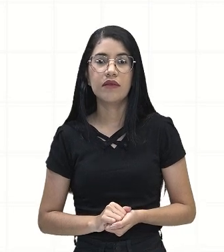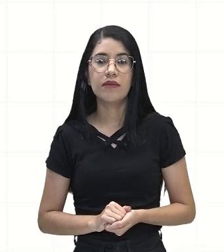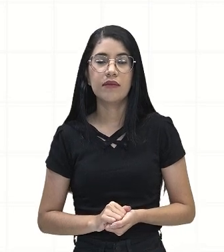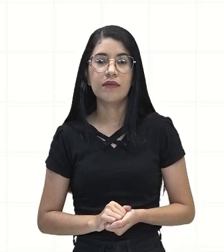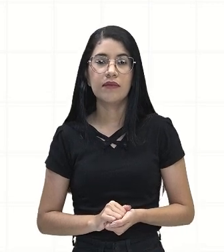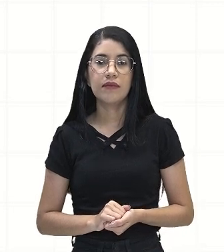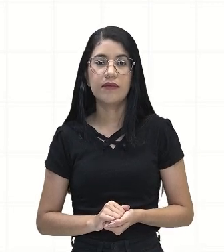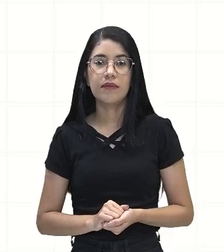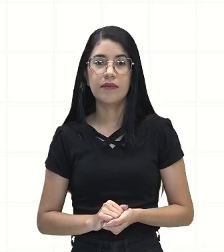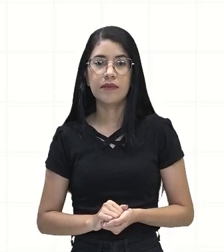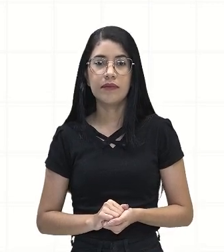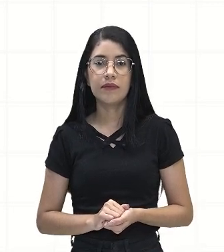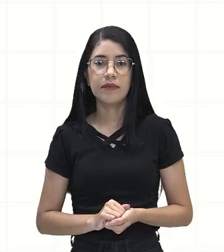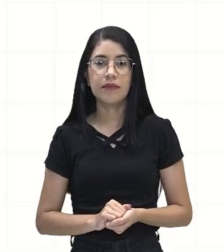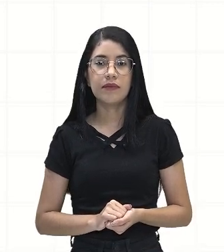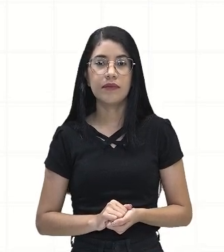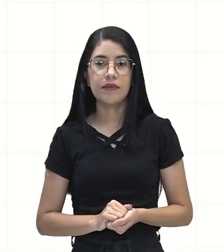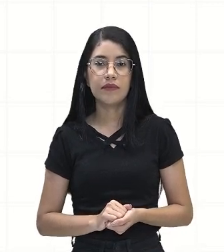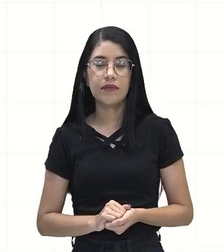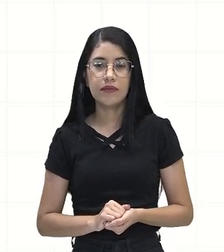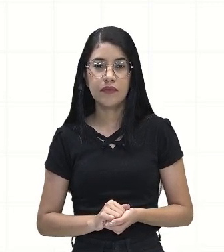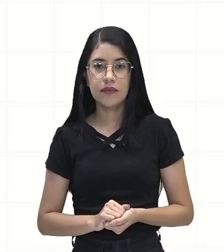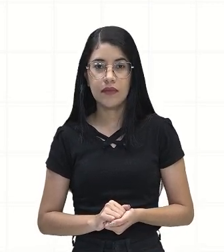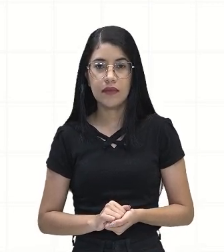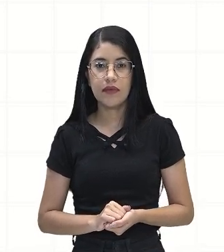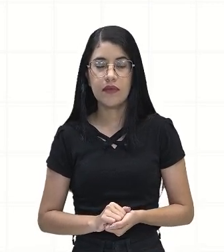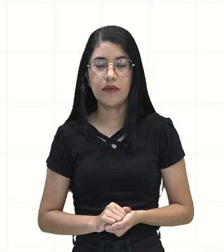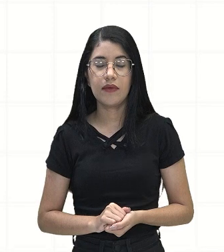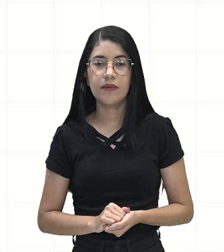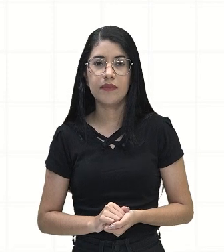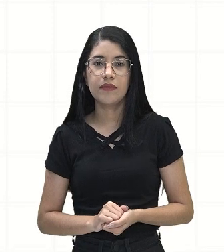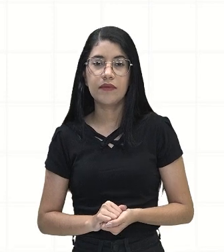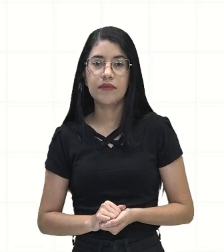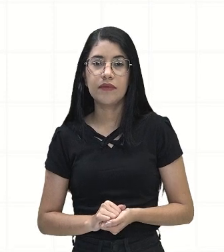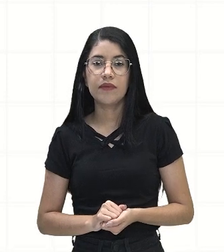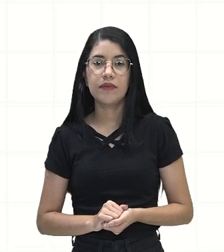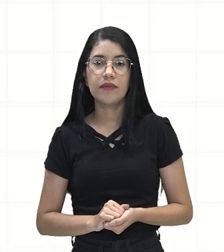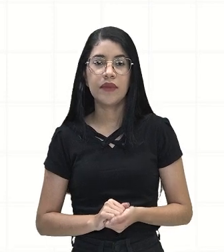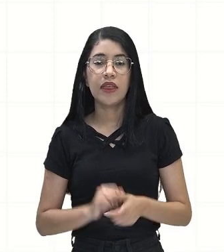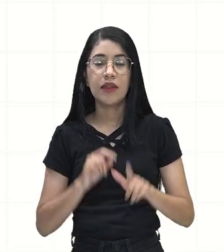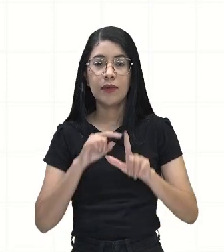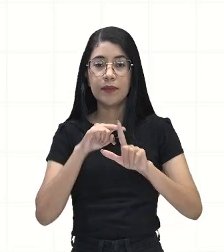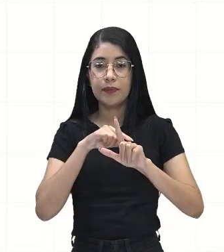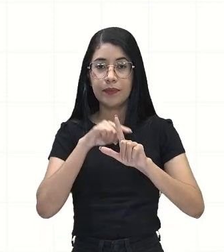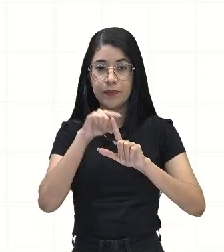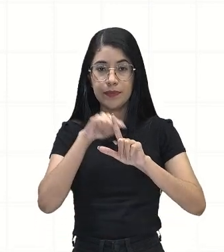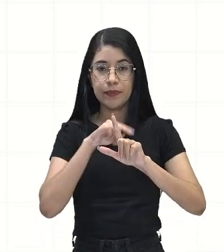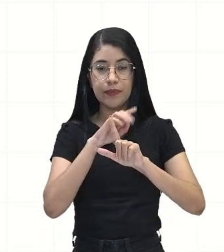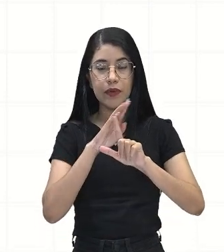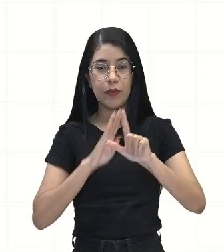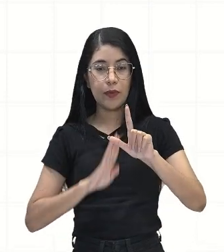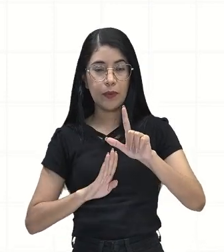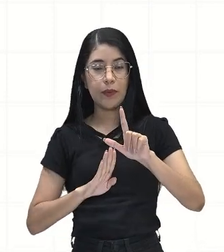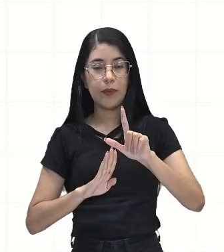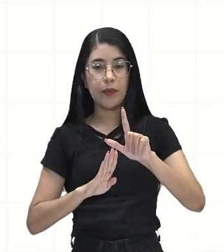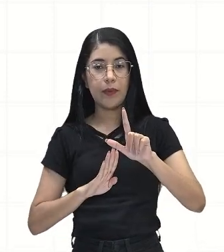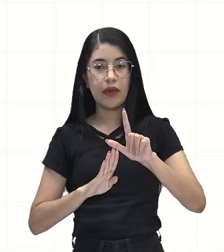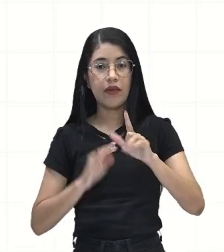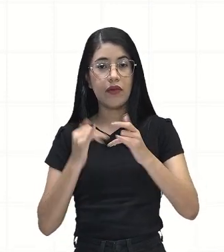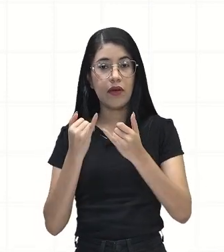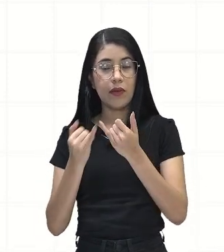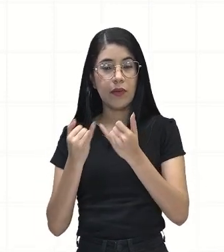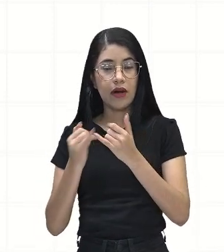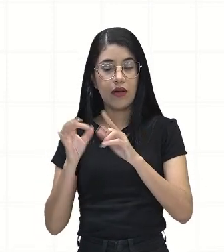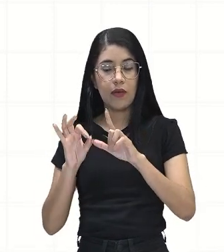B vai estar para a altura. Beleza? Então, o cateto B vai estar para a